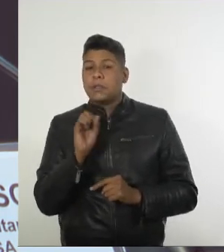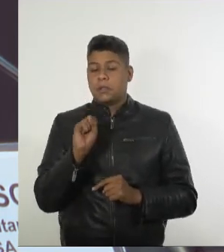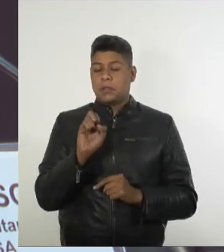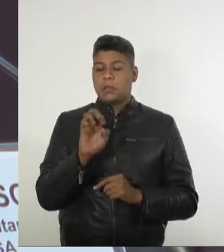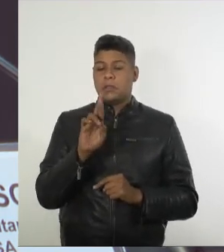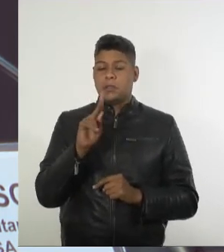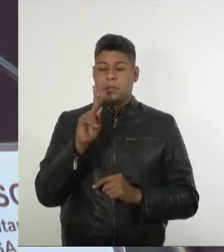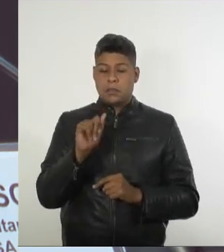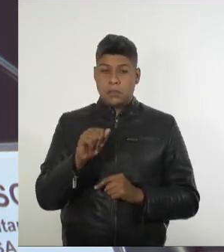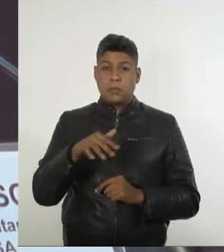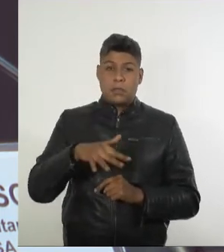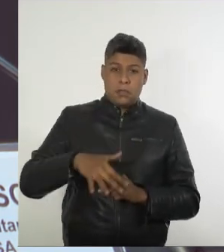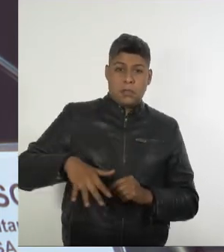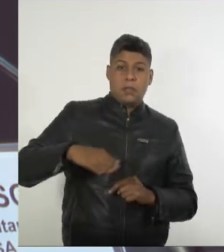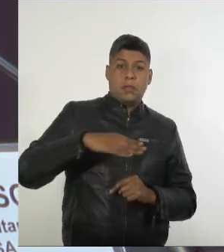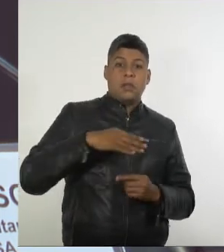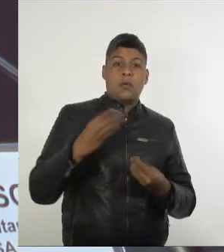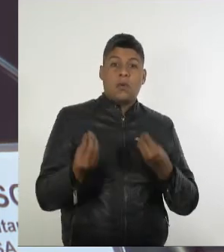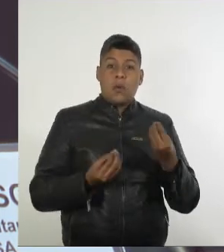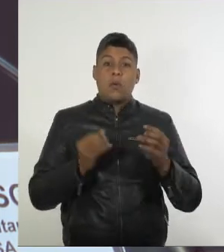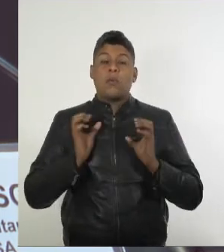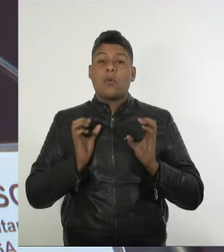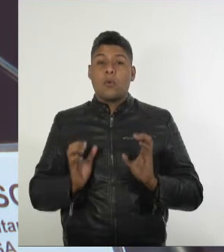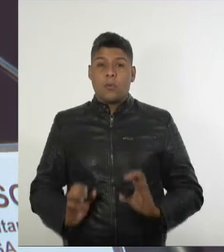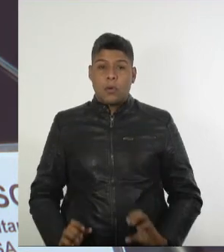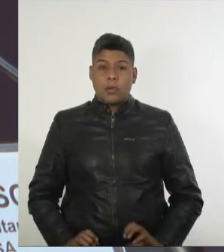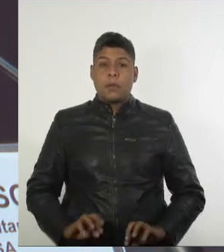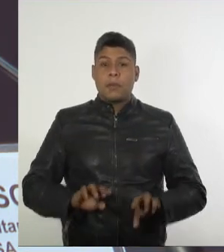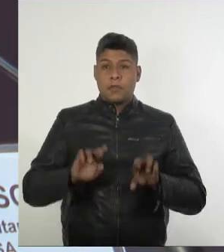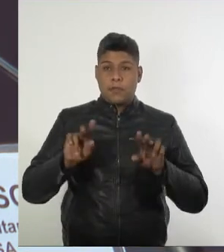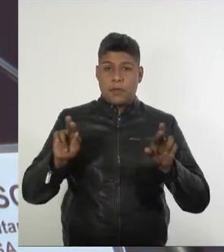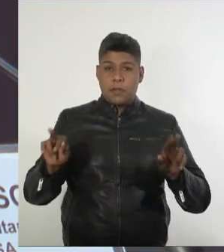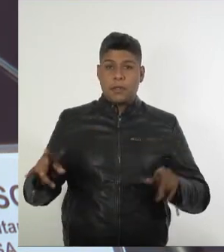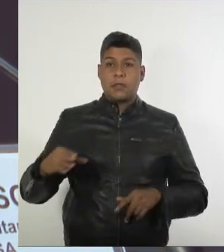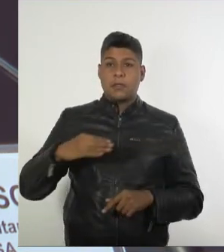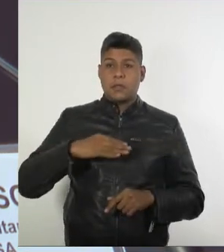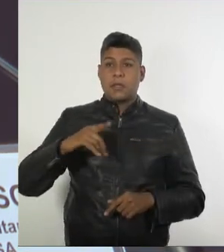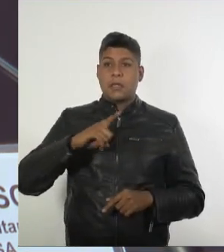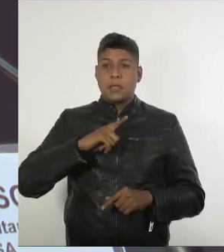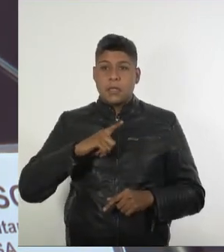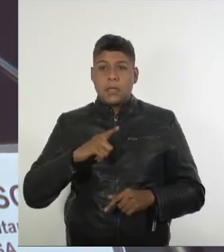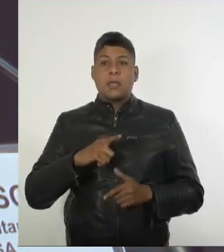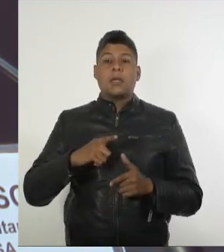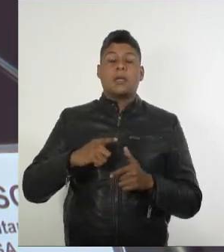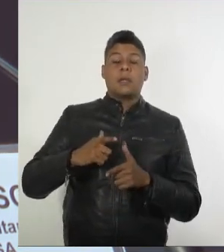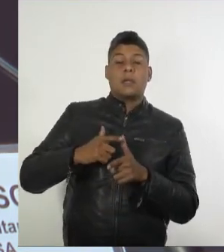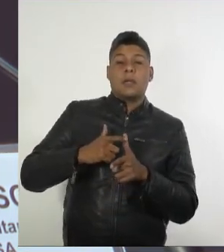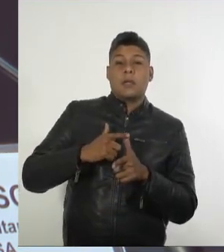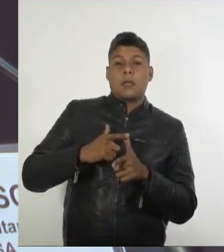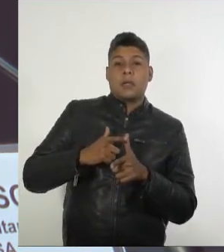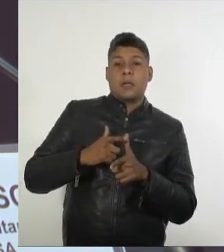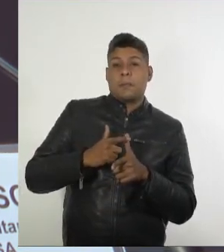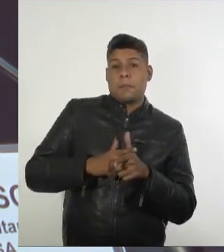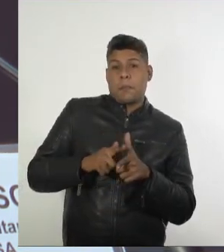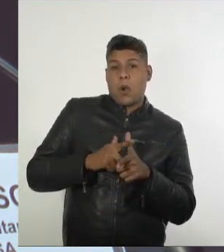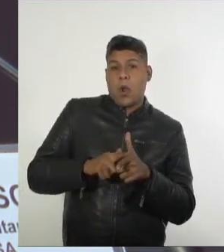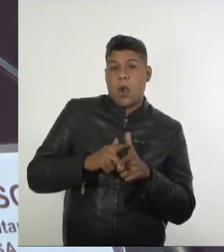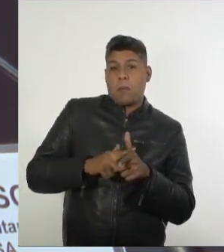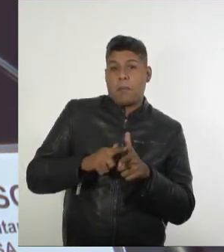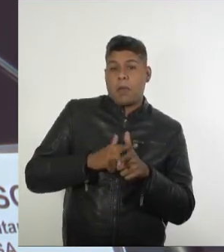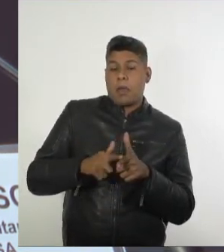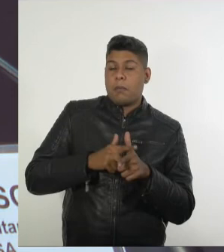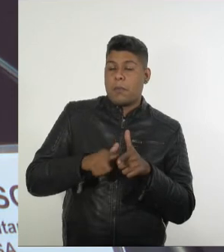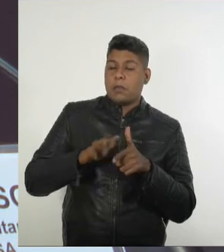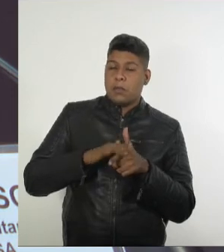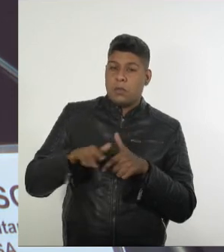estão circulando na cidade, como que vai ser o comportamento dessas variantes na cidade, se isso vai ter algum impacto, né, na doença na nossa